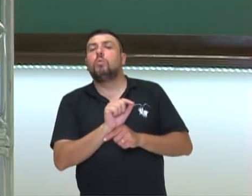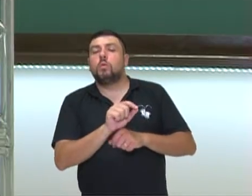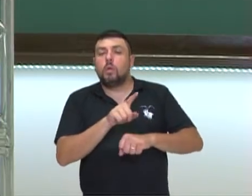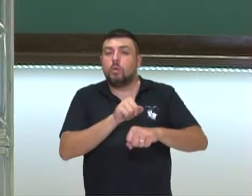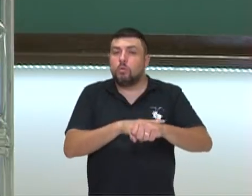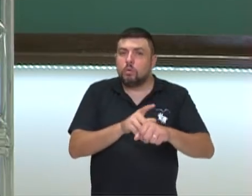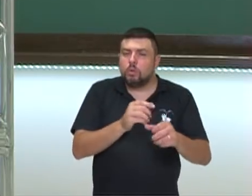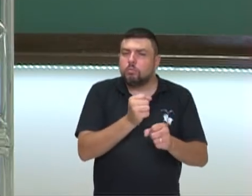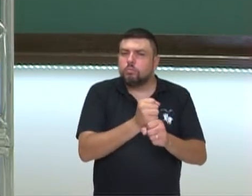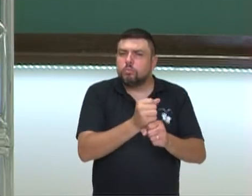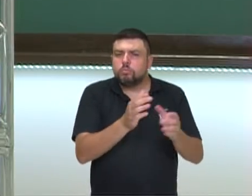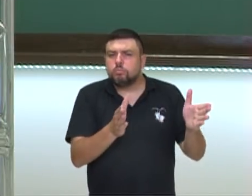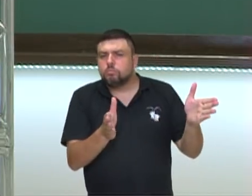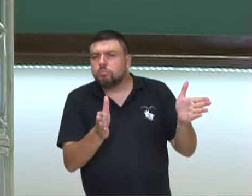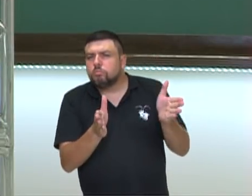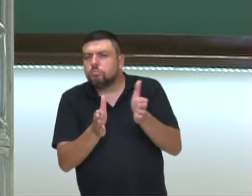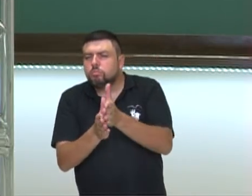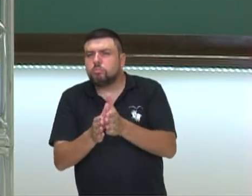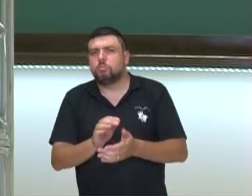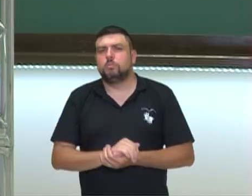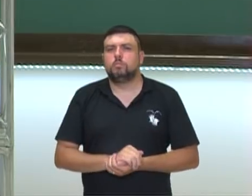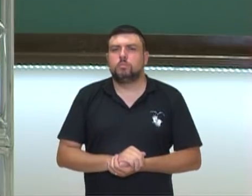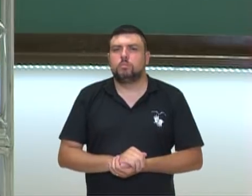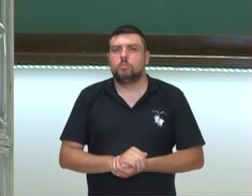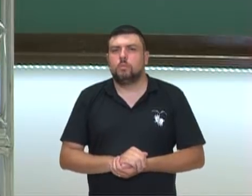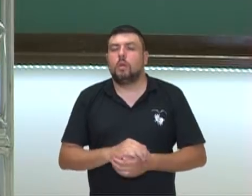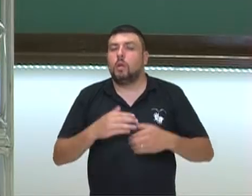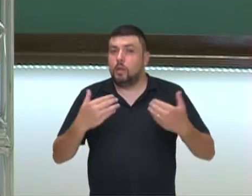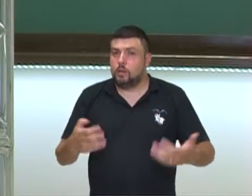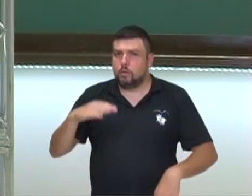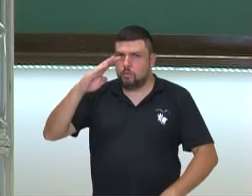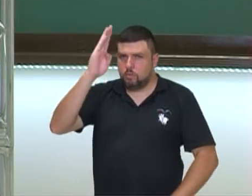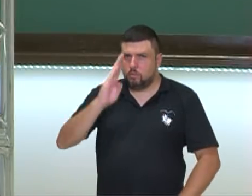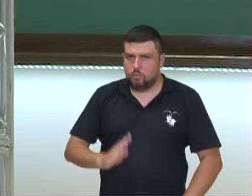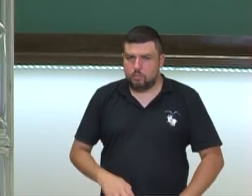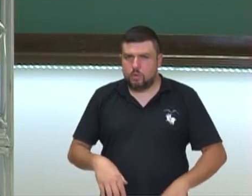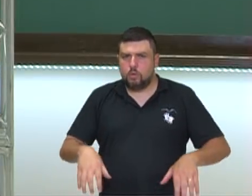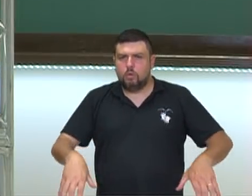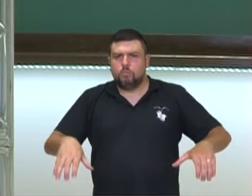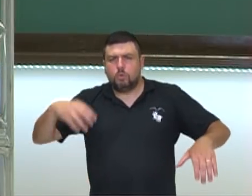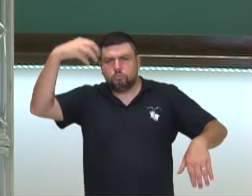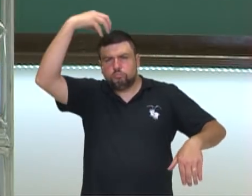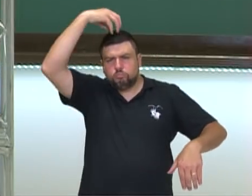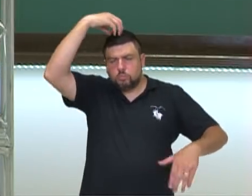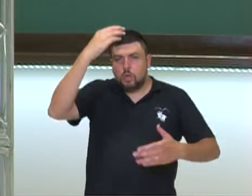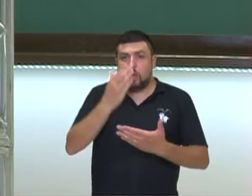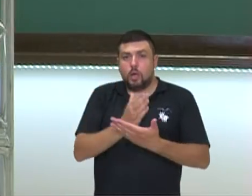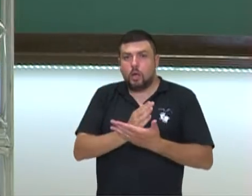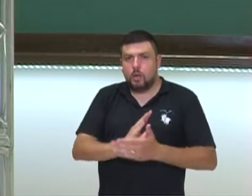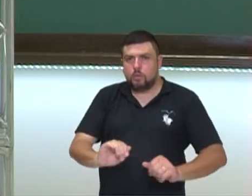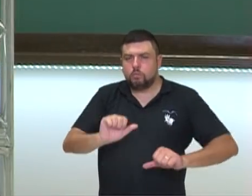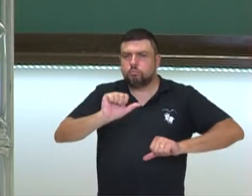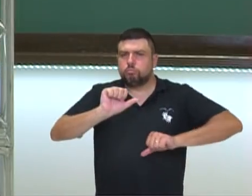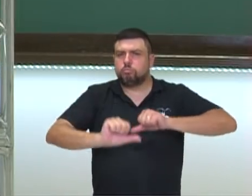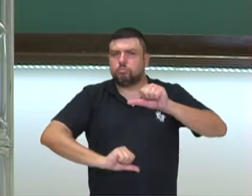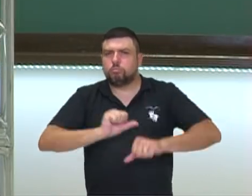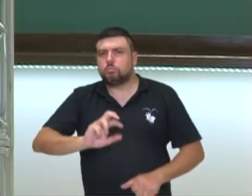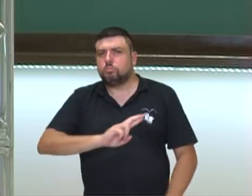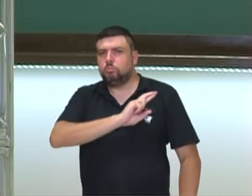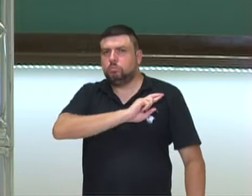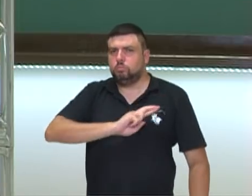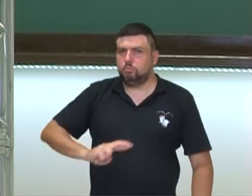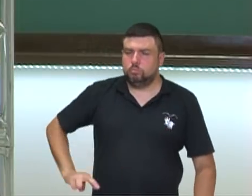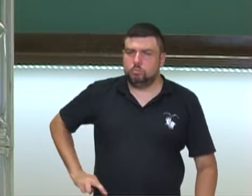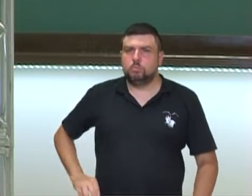tempo limitado. Então, a partir daí, o Brasil deixava de ser uma monarquia, um império, e passava a ser uma república. Aliás, o